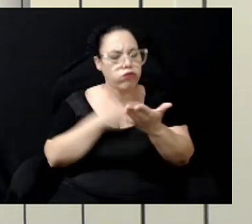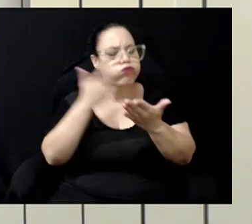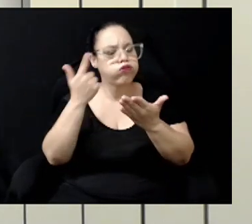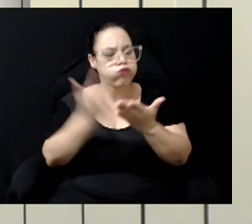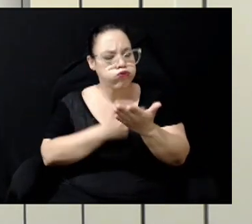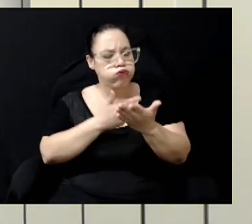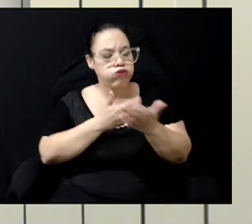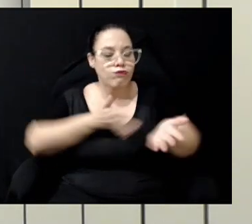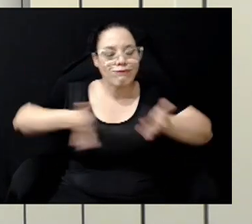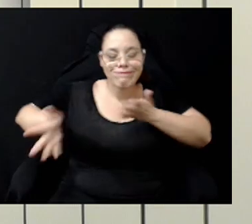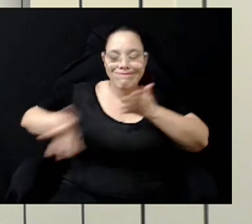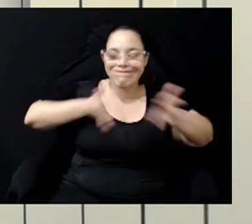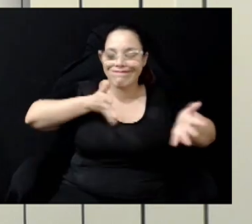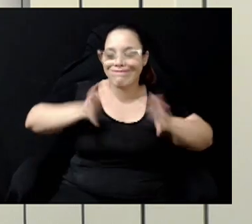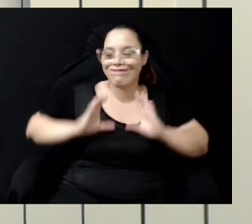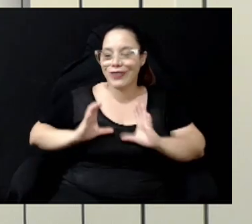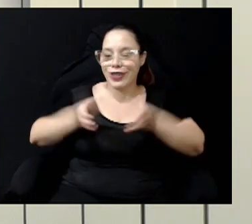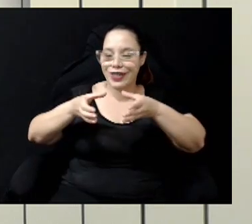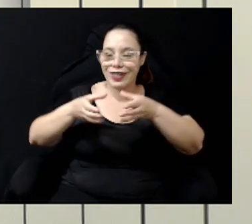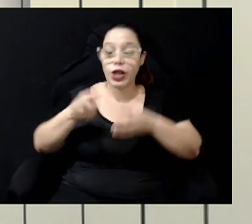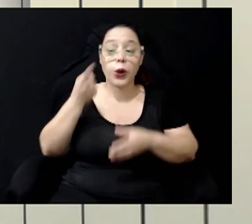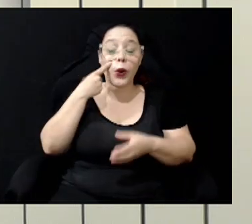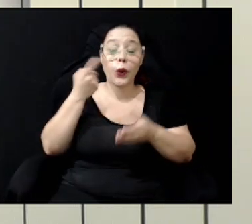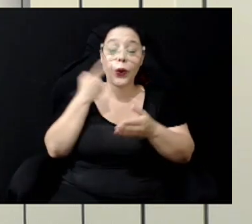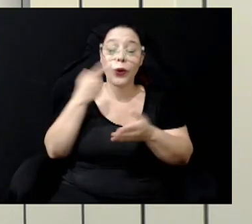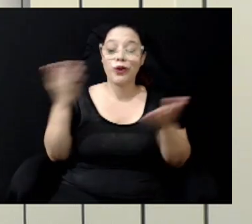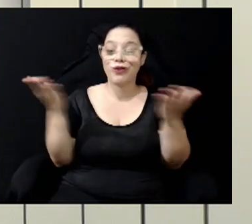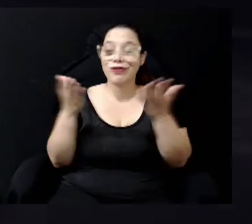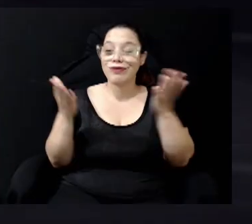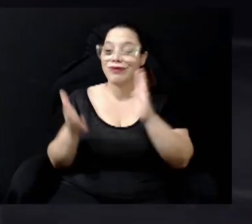com a comunidade. Confira.